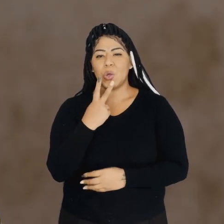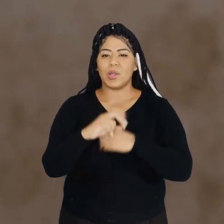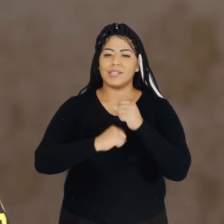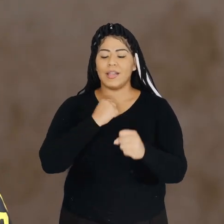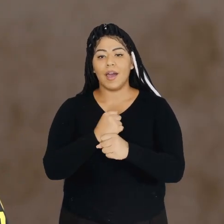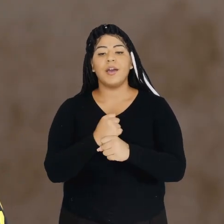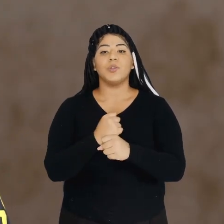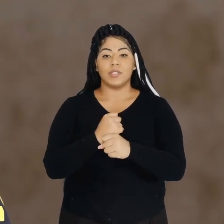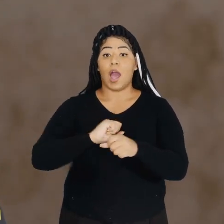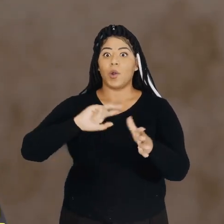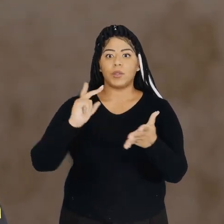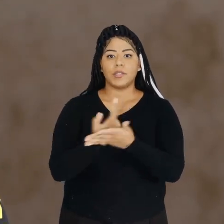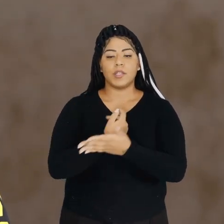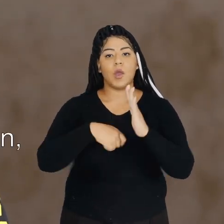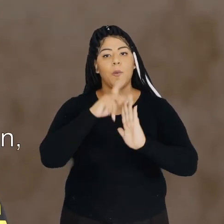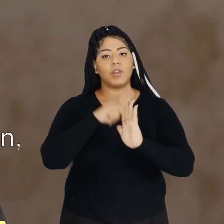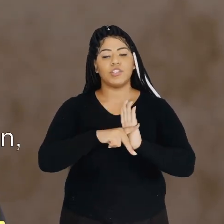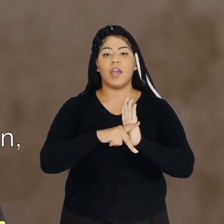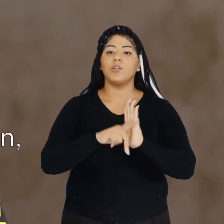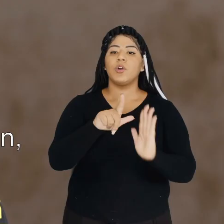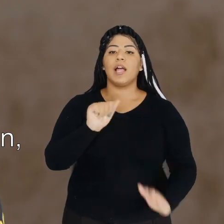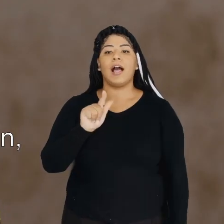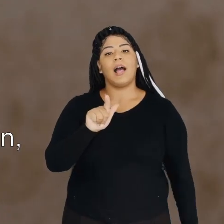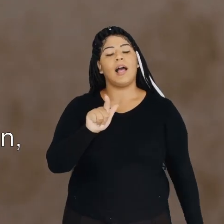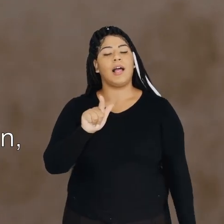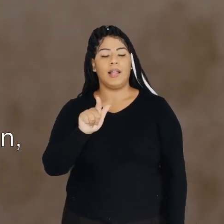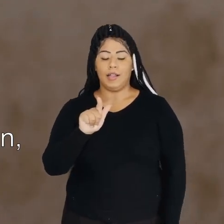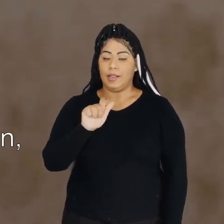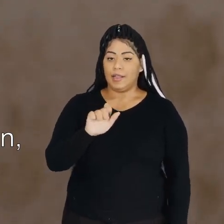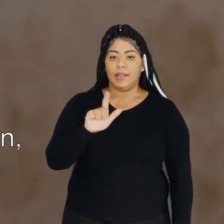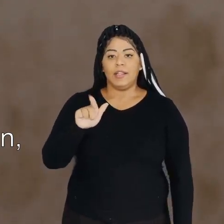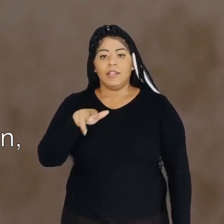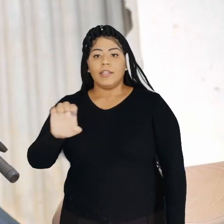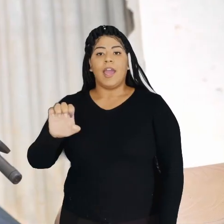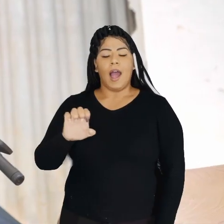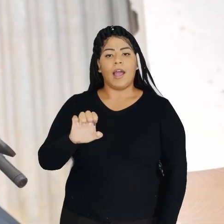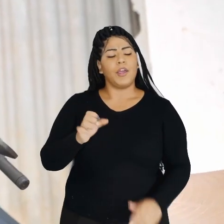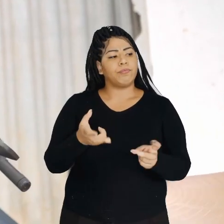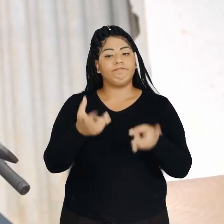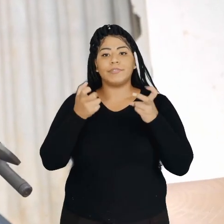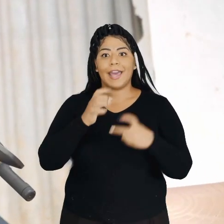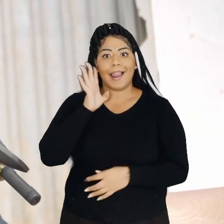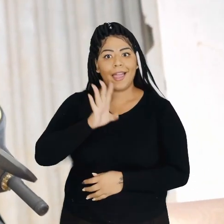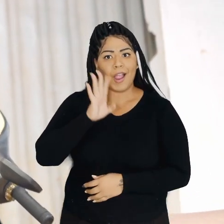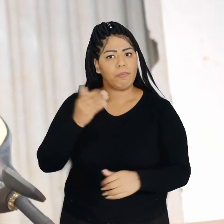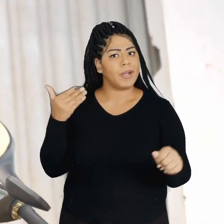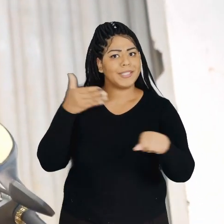Aí em 2018 surgiu La Liga. Aí quando eu soube que era da Plan, então é legal.